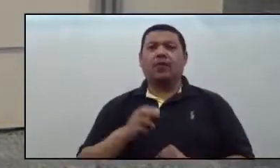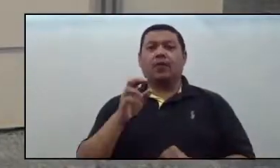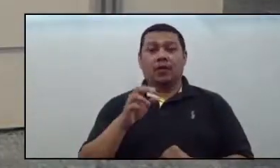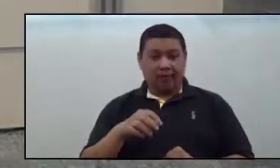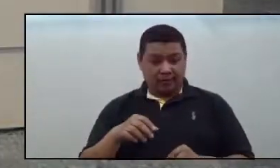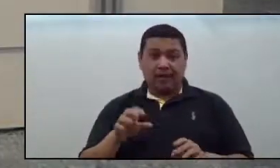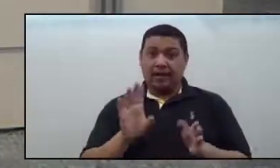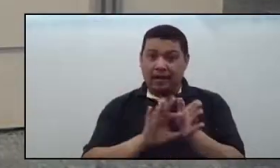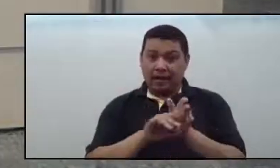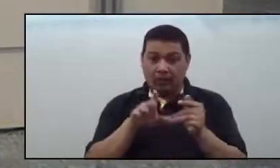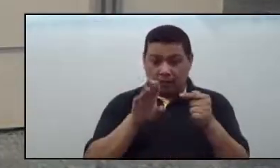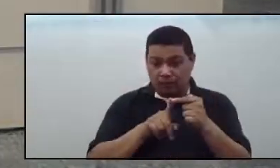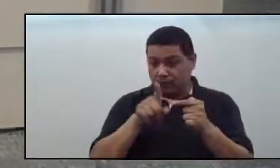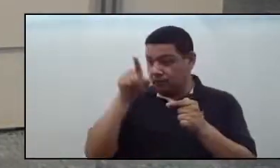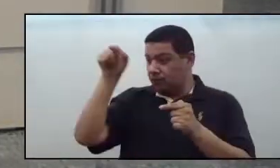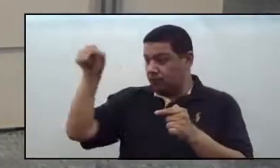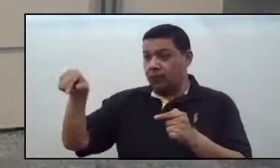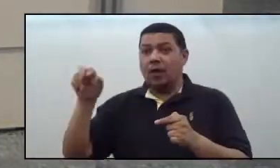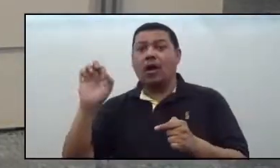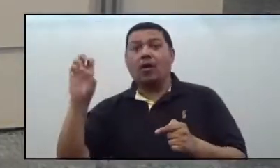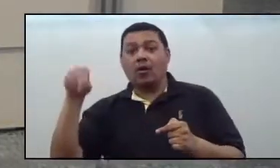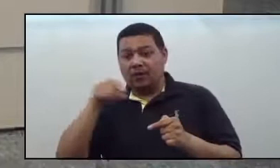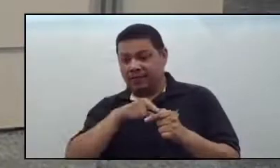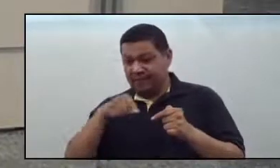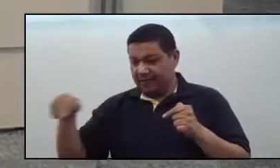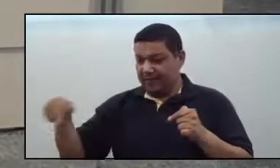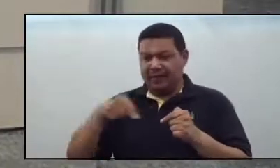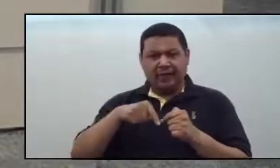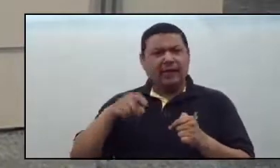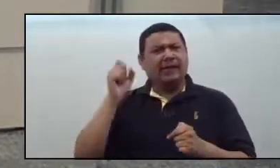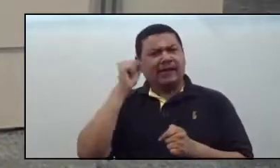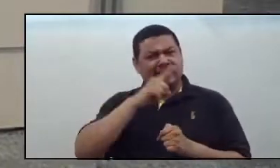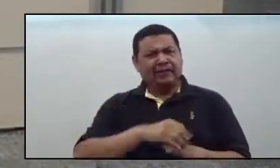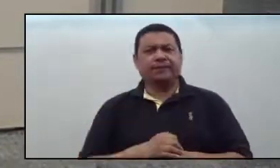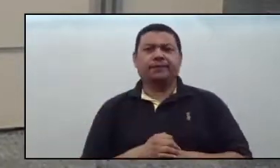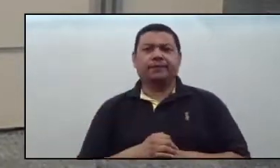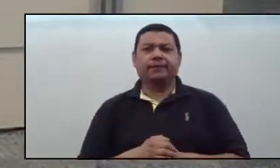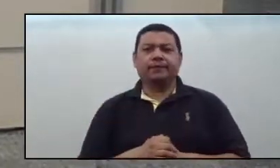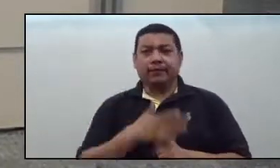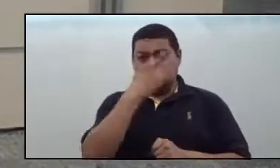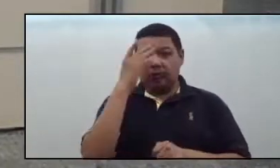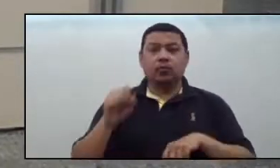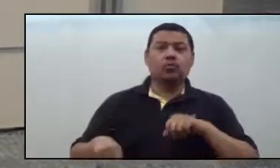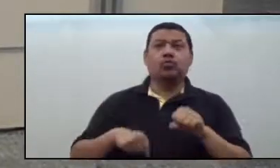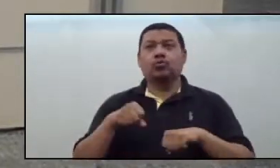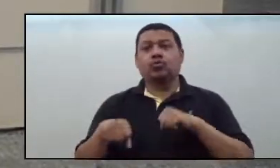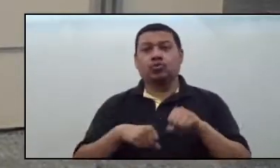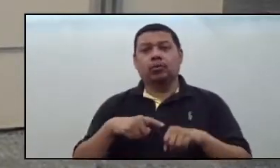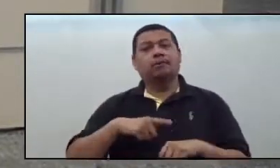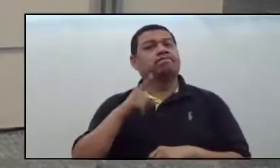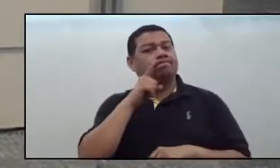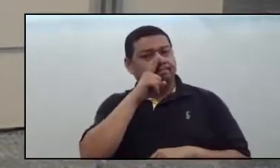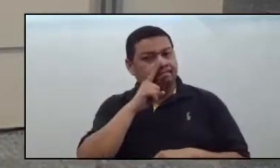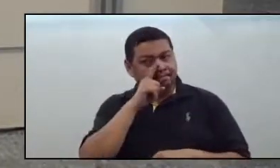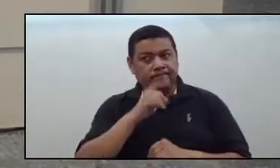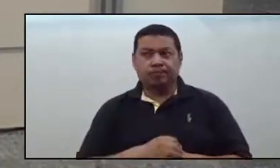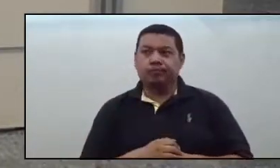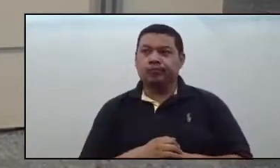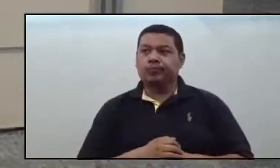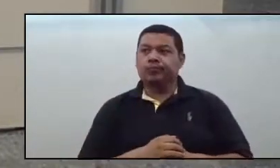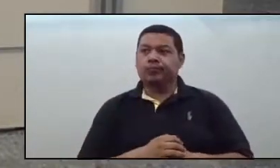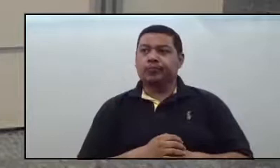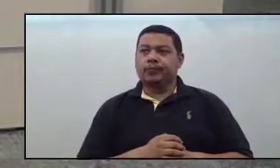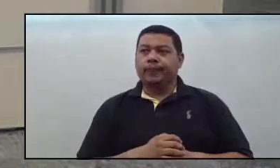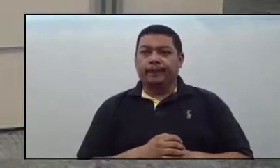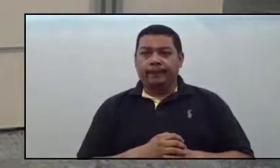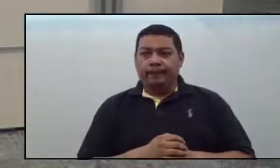ciclista fazendo o exercício, o passeio dele ali, correndo um grande risco de se acidentar. Na ocasião ainda brinquei